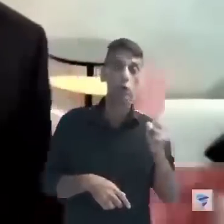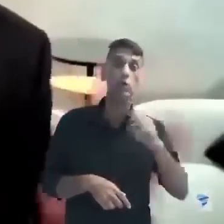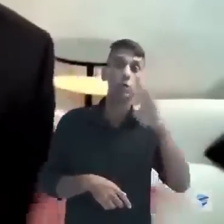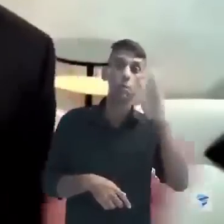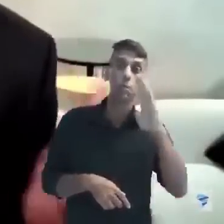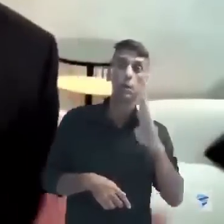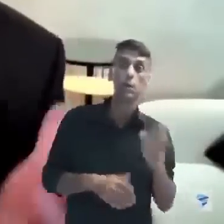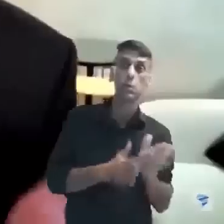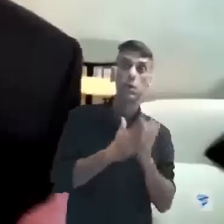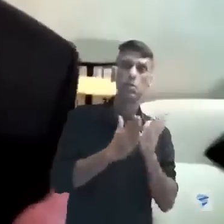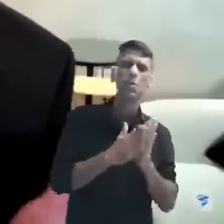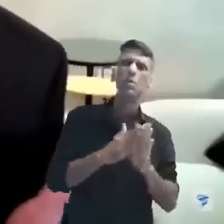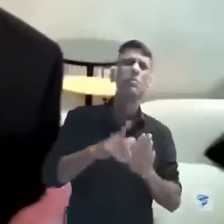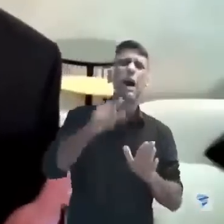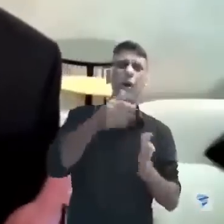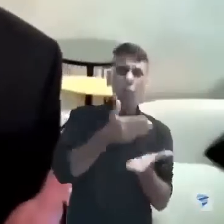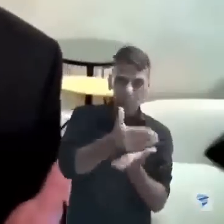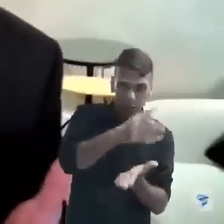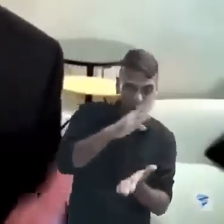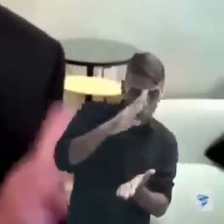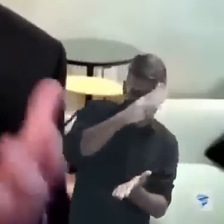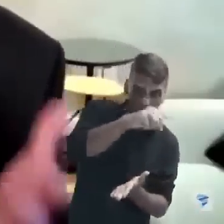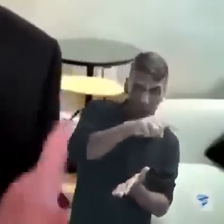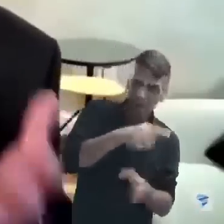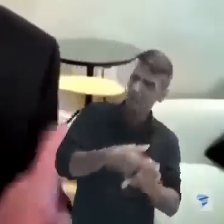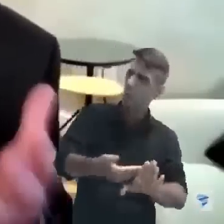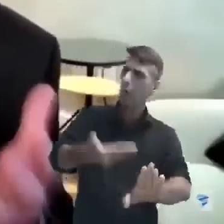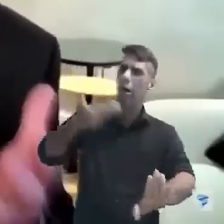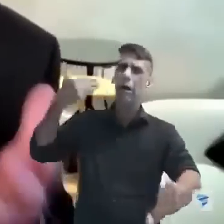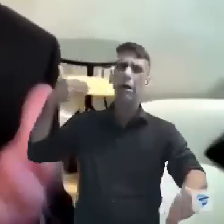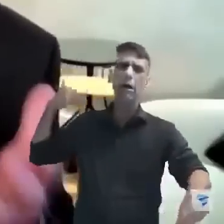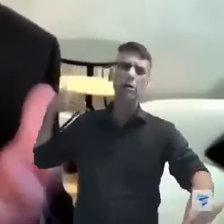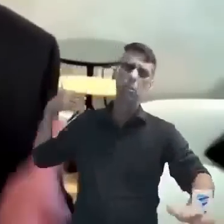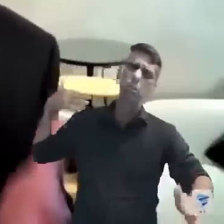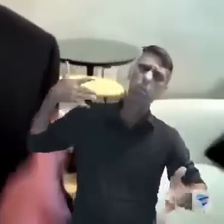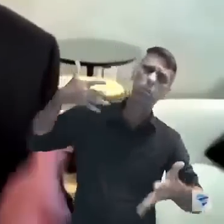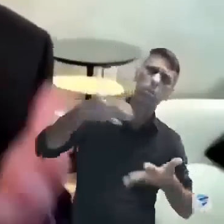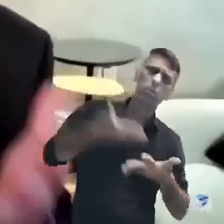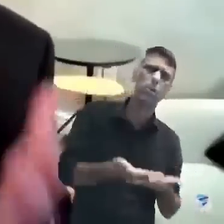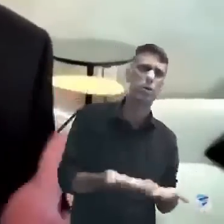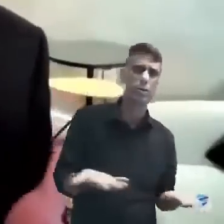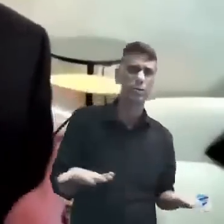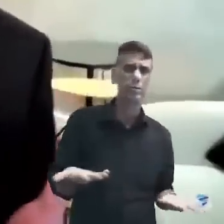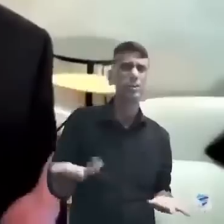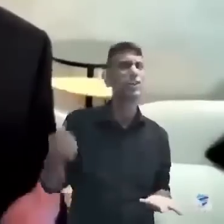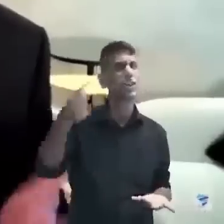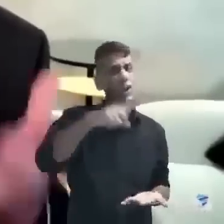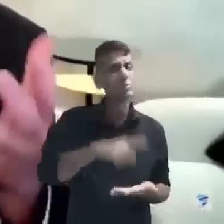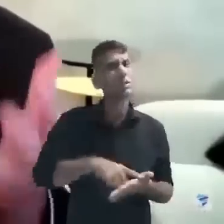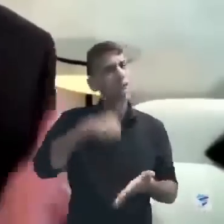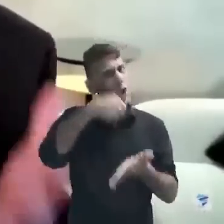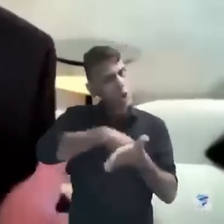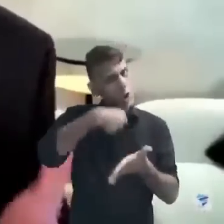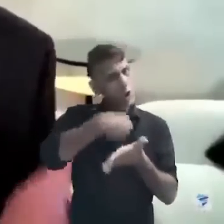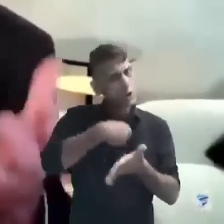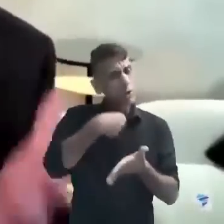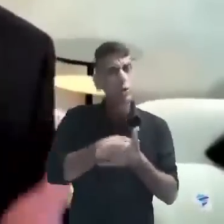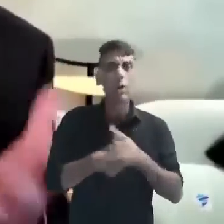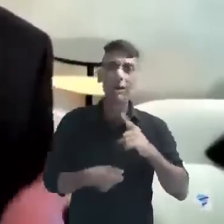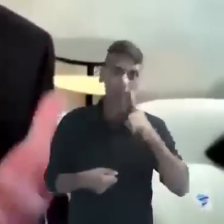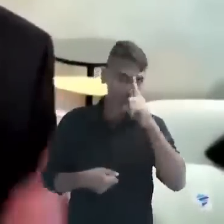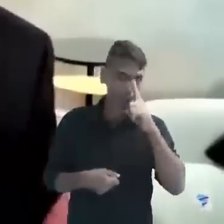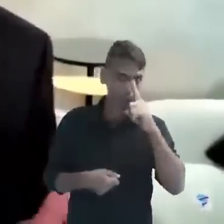ela vem lá de trás. Esse é o desafio fraterno, ter que ir para o embate, sabe? Muito grave, porque eu não